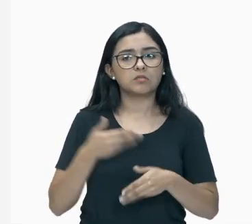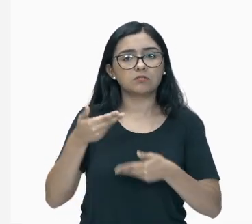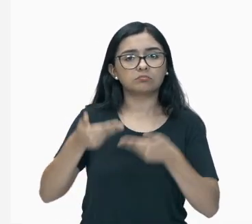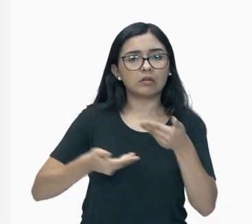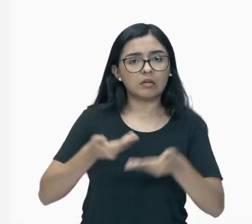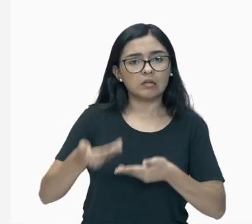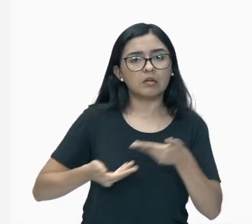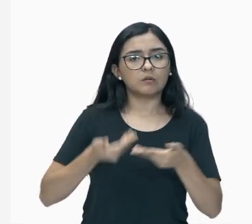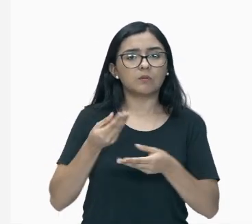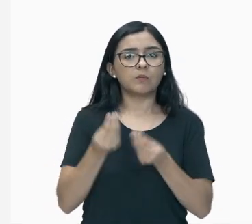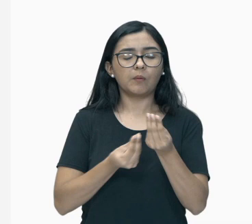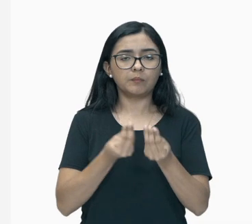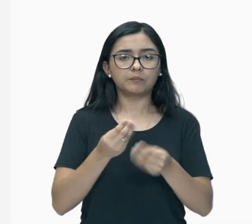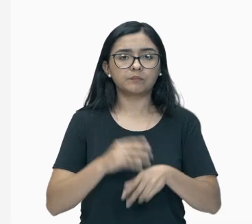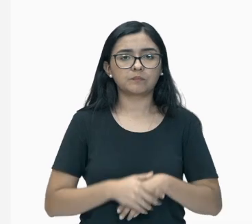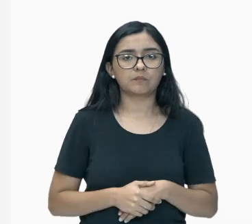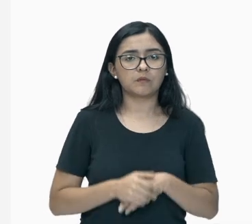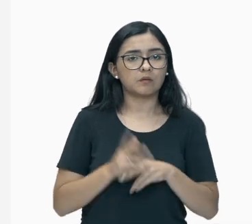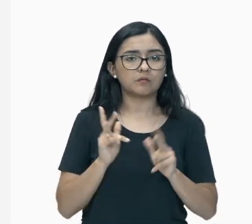como